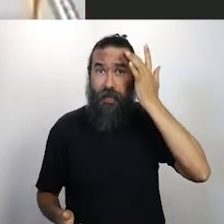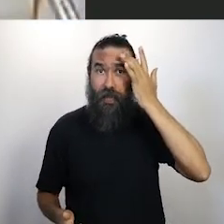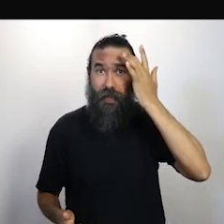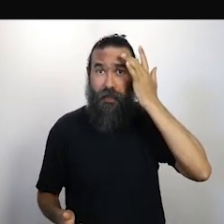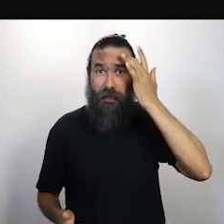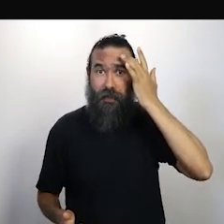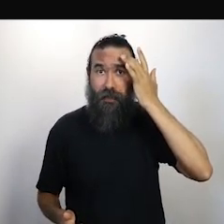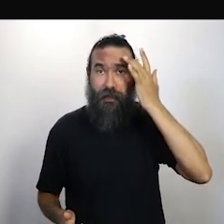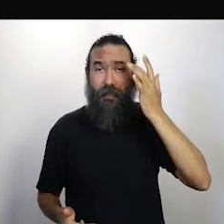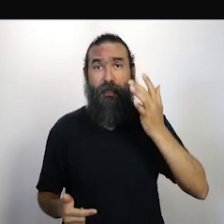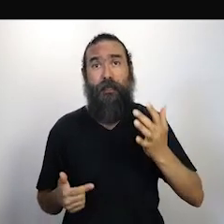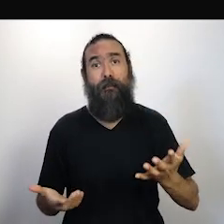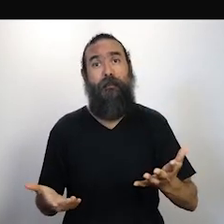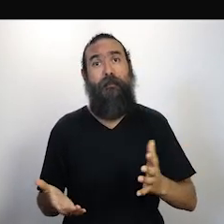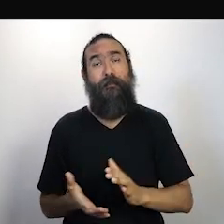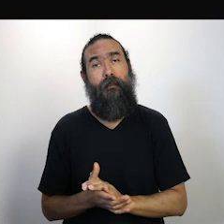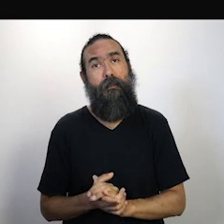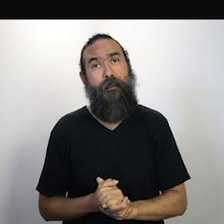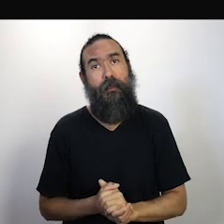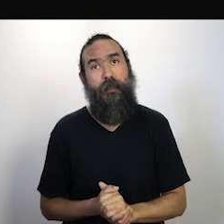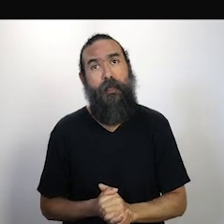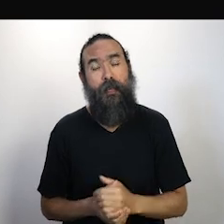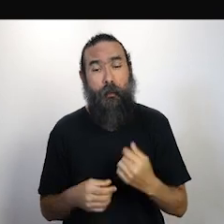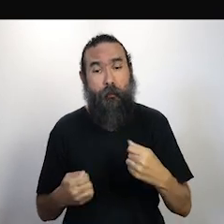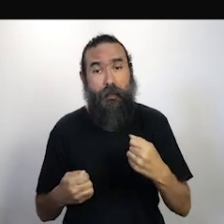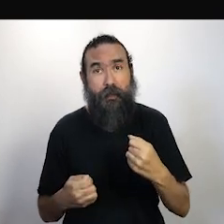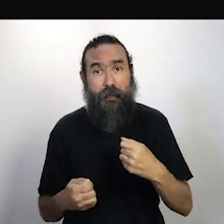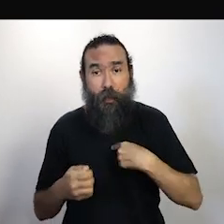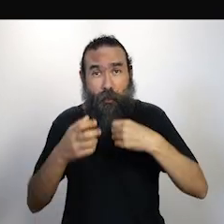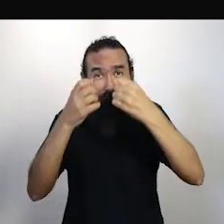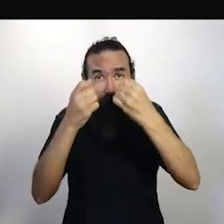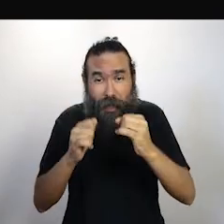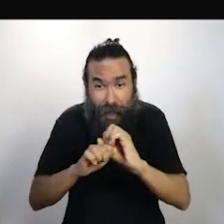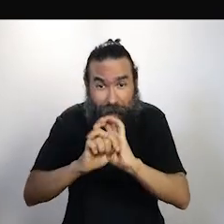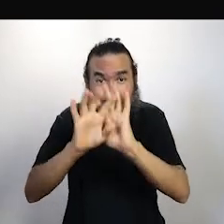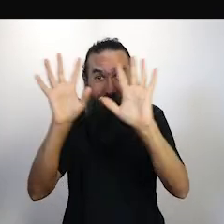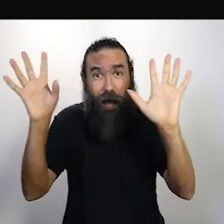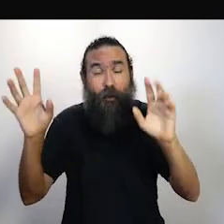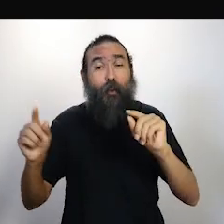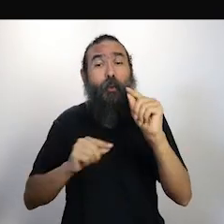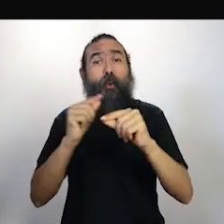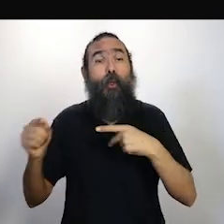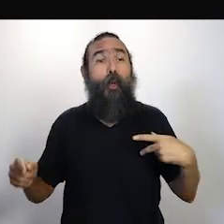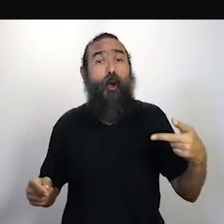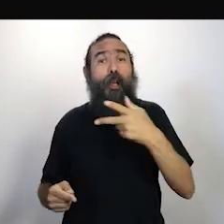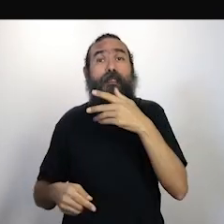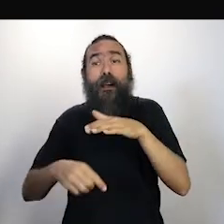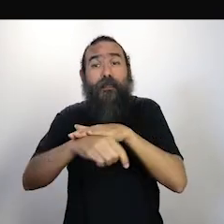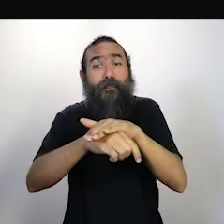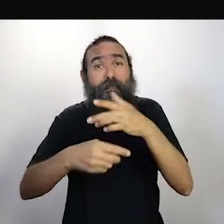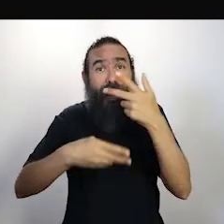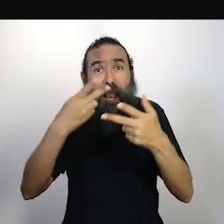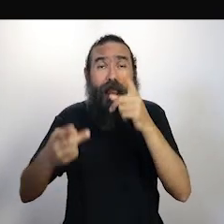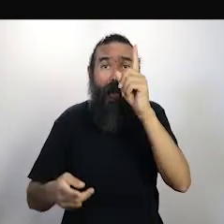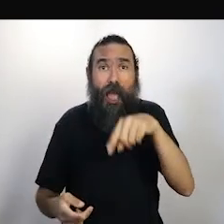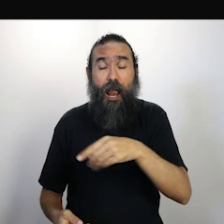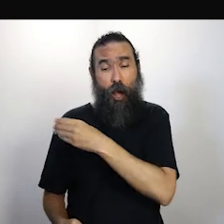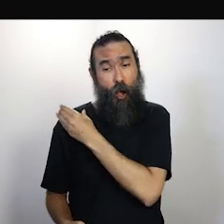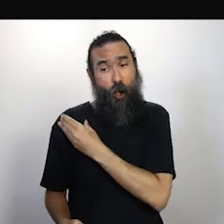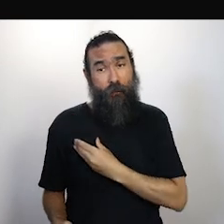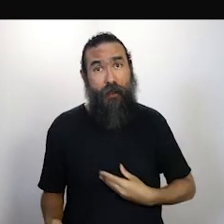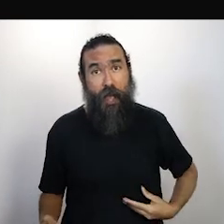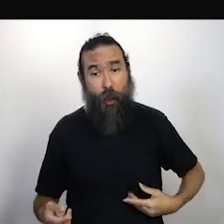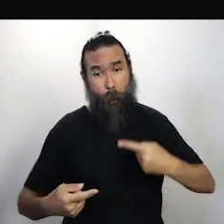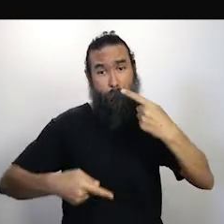para deixar muito claro que nós estamos falando de políticas públicas de recurso público cuja destinação tem que chegar de fato na vida das